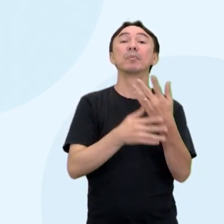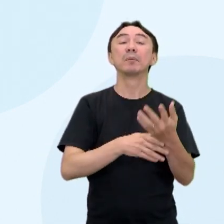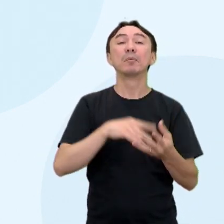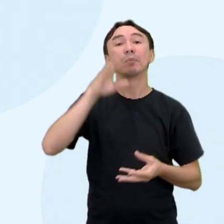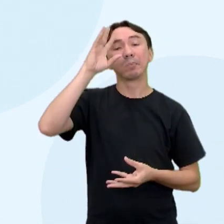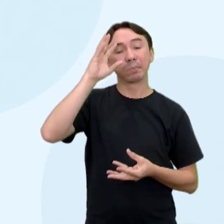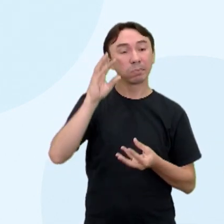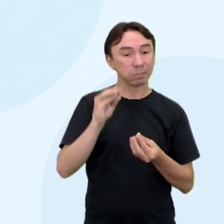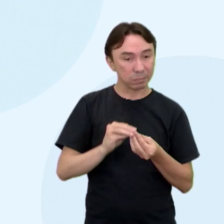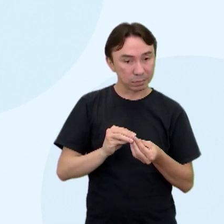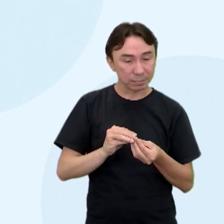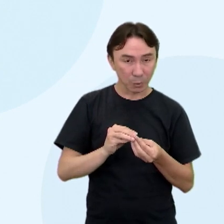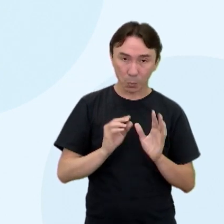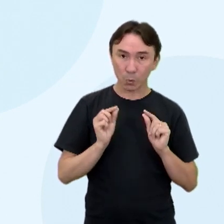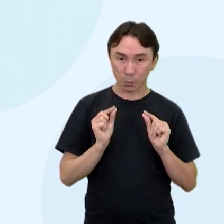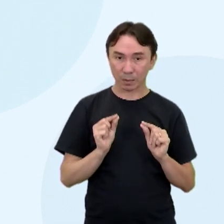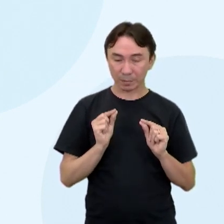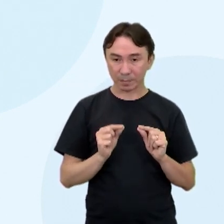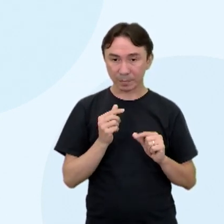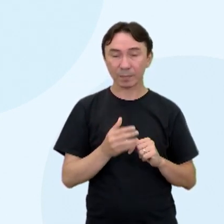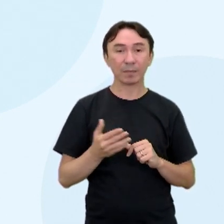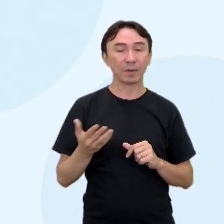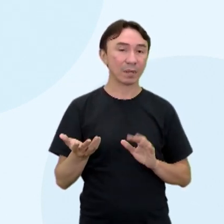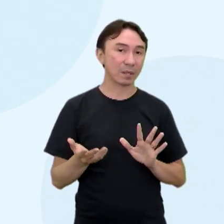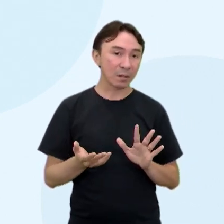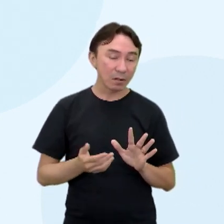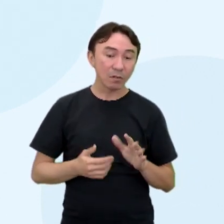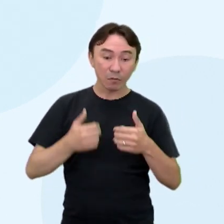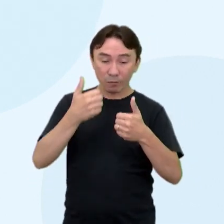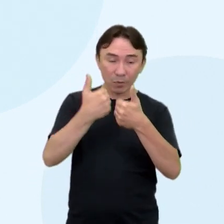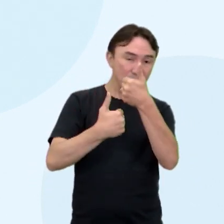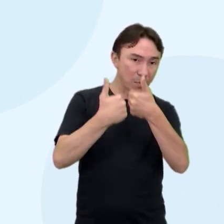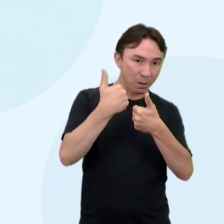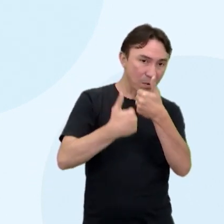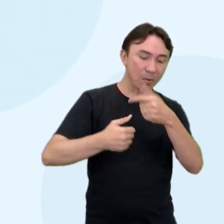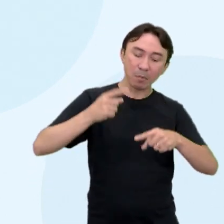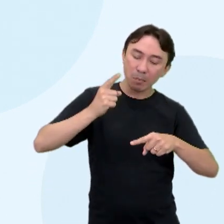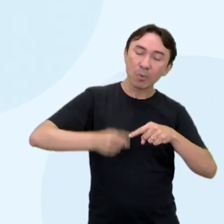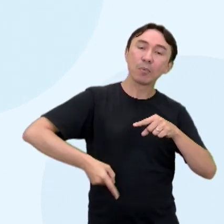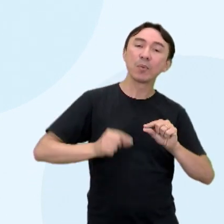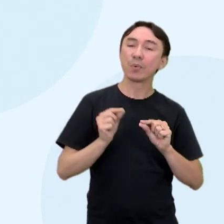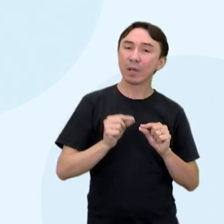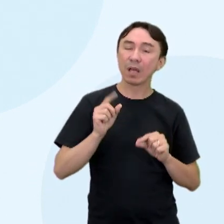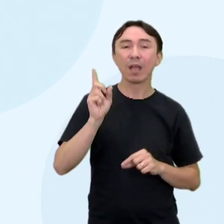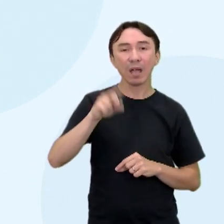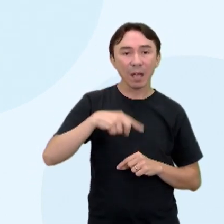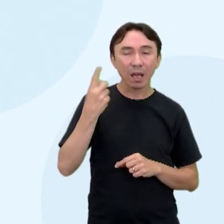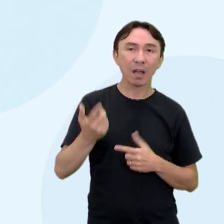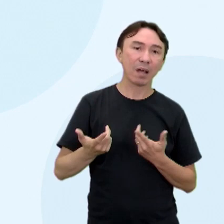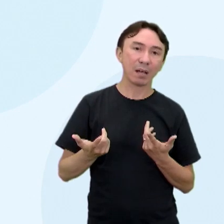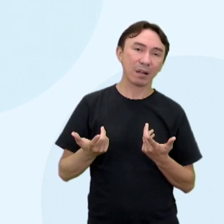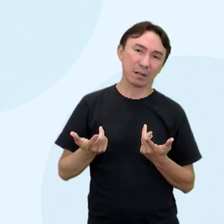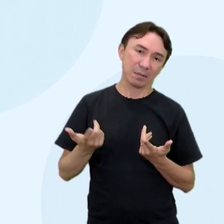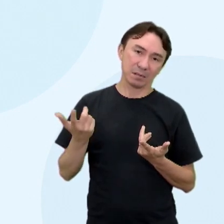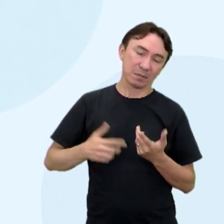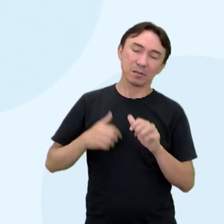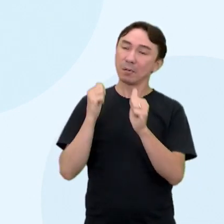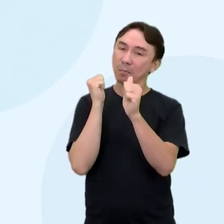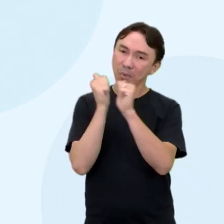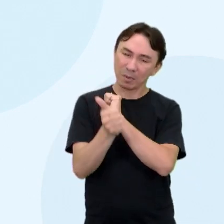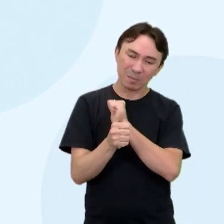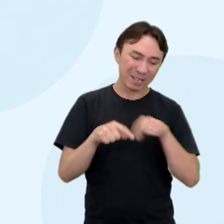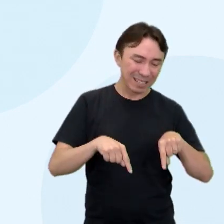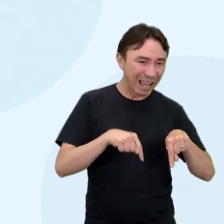é assim, o futebol é proibido como esporte, mas o que a gente está fazendo aqui, essa argumentação, o que a gente está fazendo aqui não